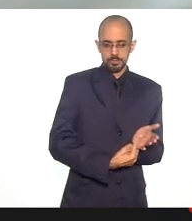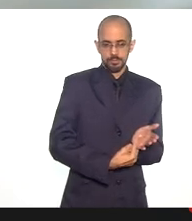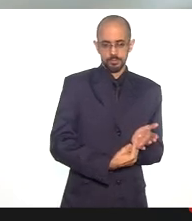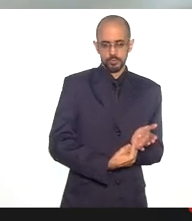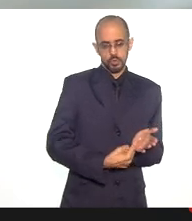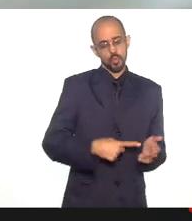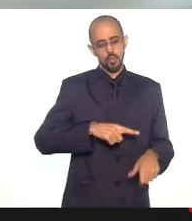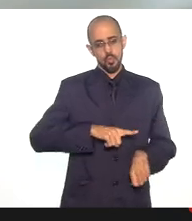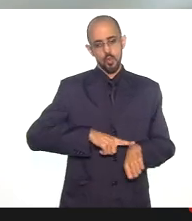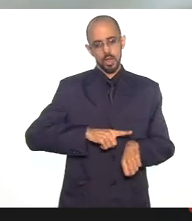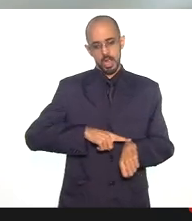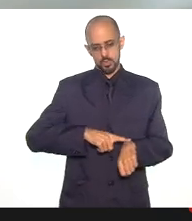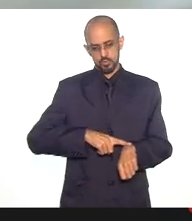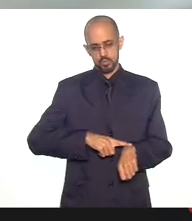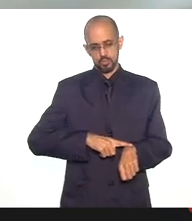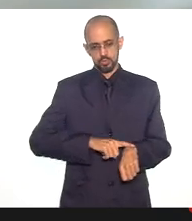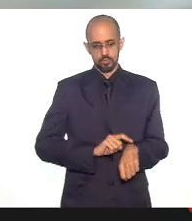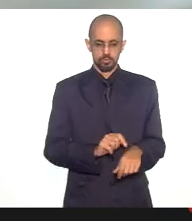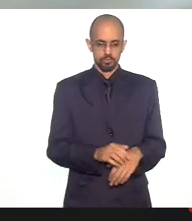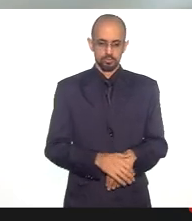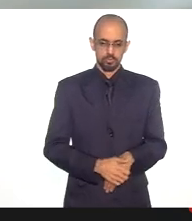esse horário.